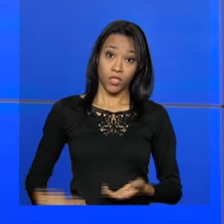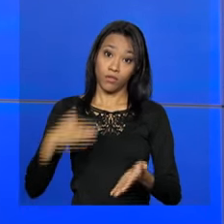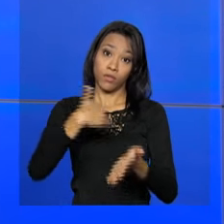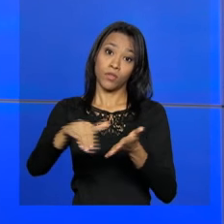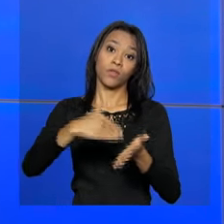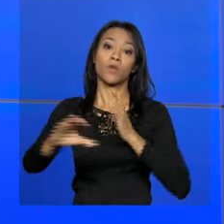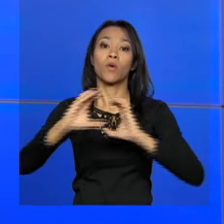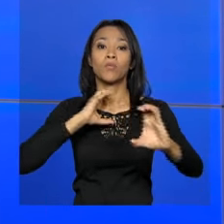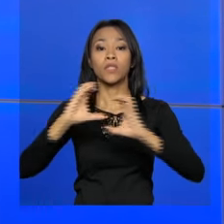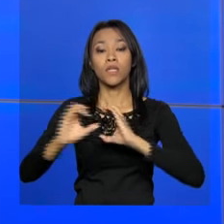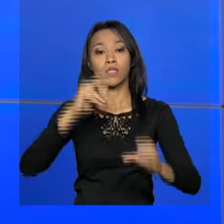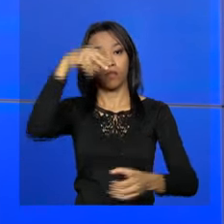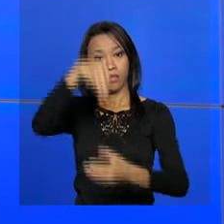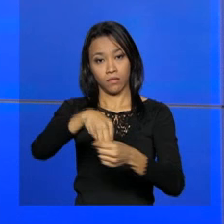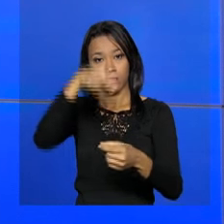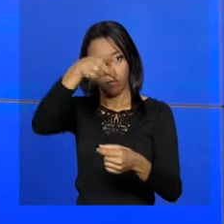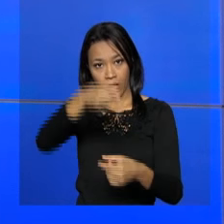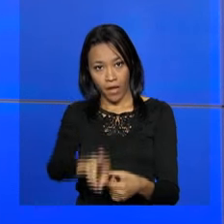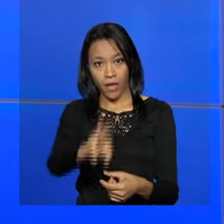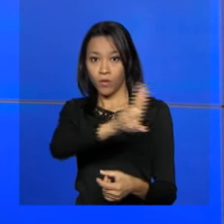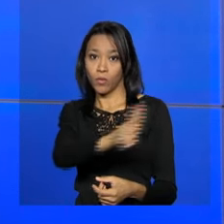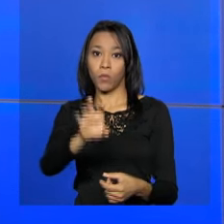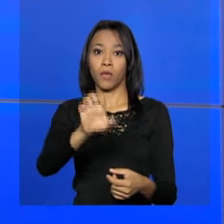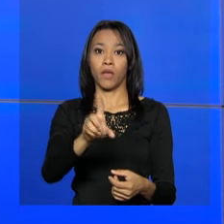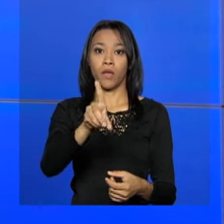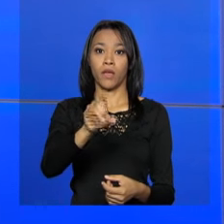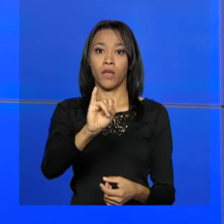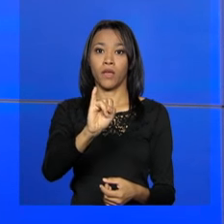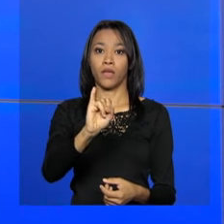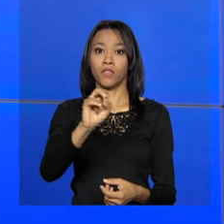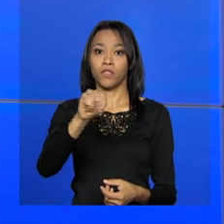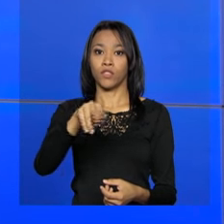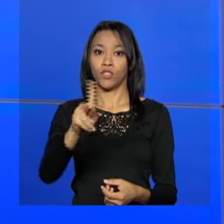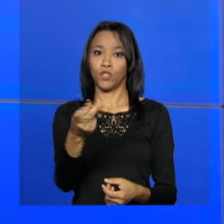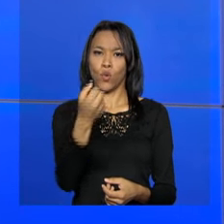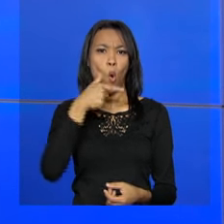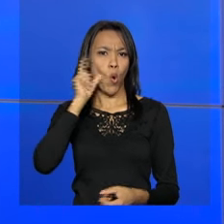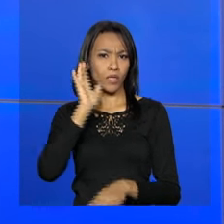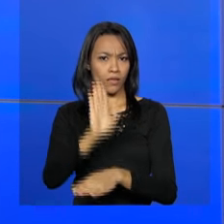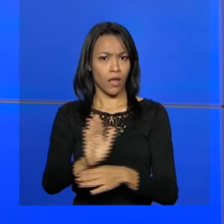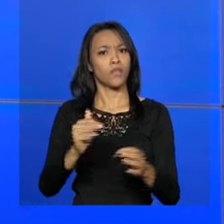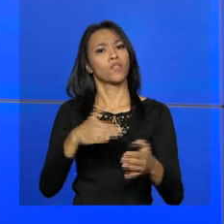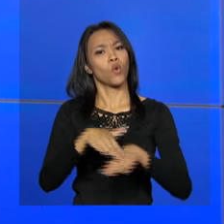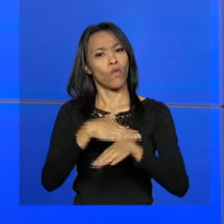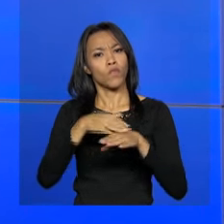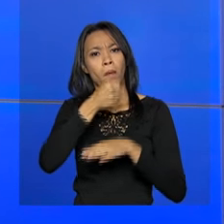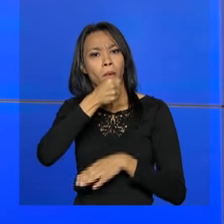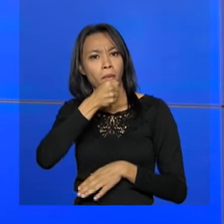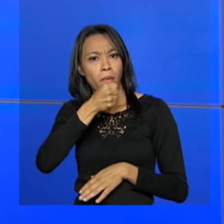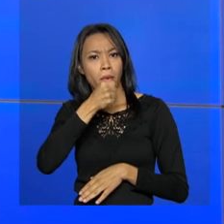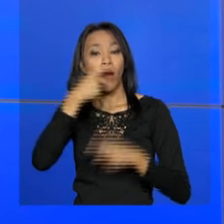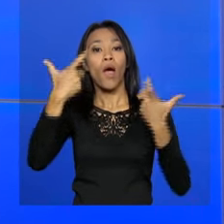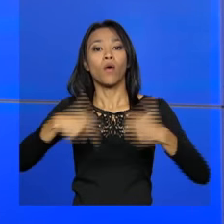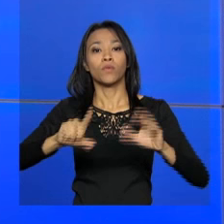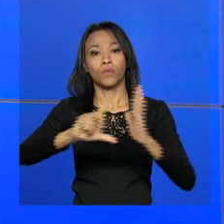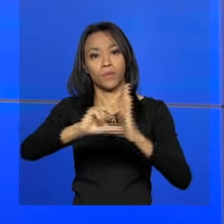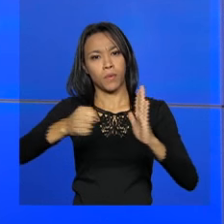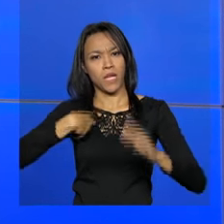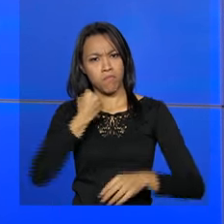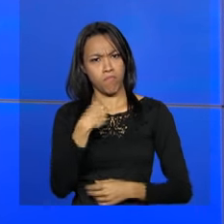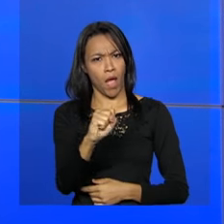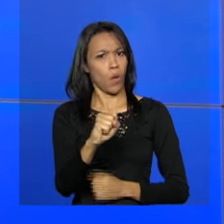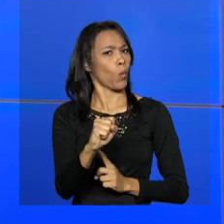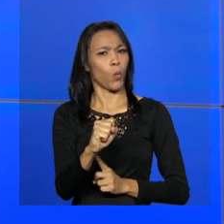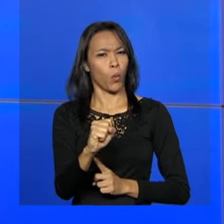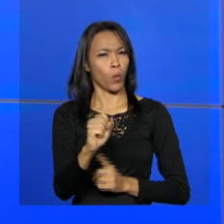Comunicação Social da Presidência da República, Edinho Silva, conversou ontem à tarde com jornalistas no Palácio do Planalto. O ministro rebateu